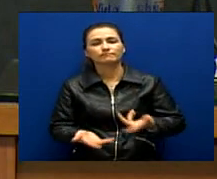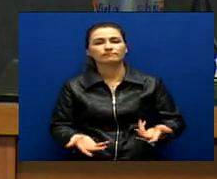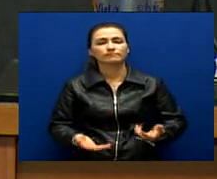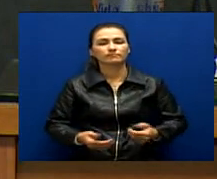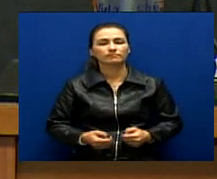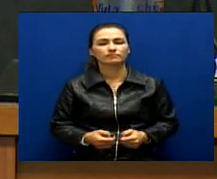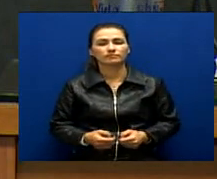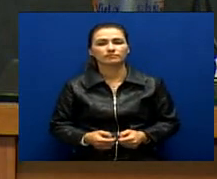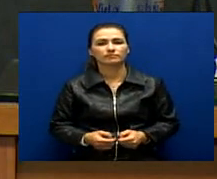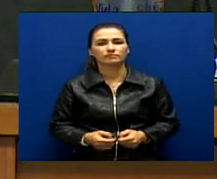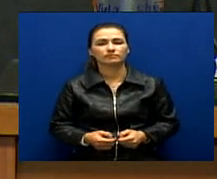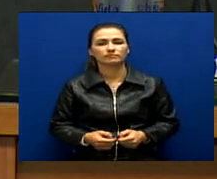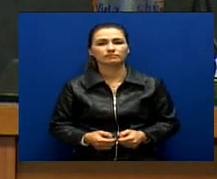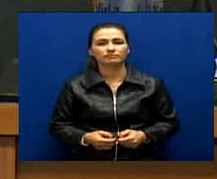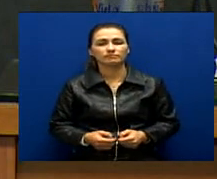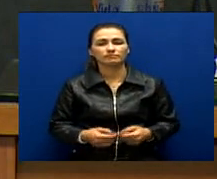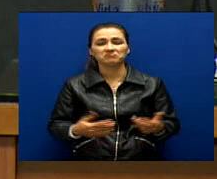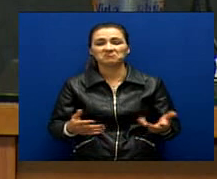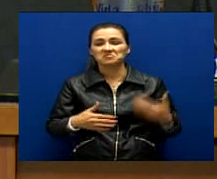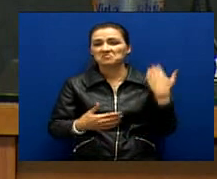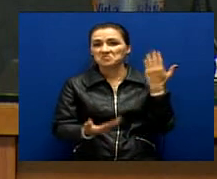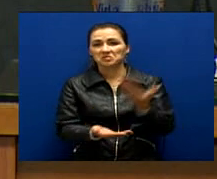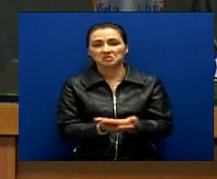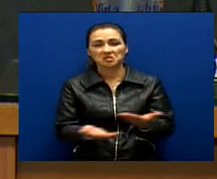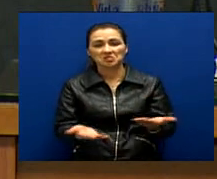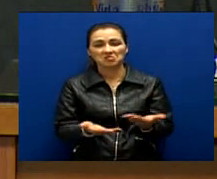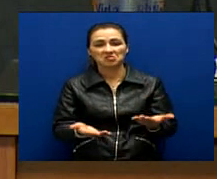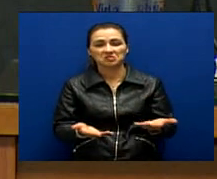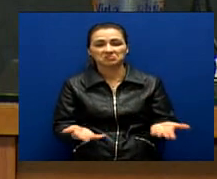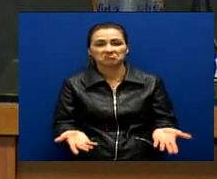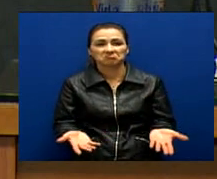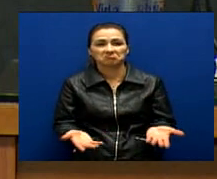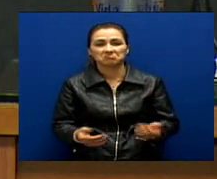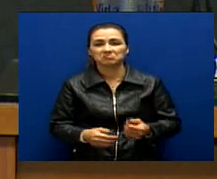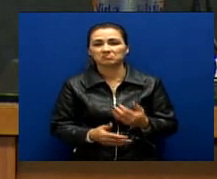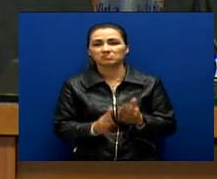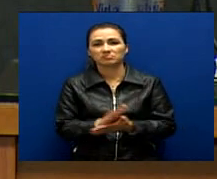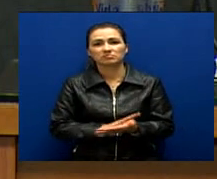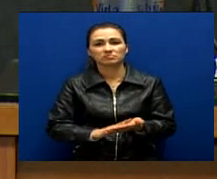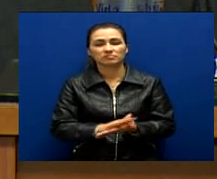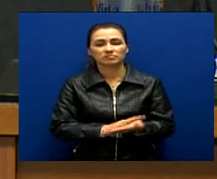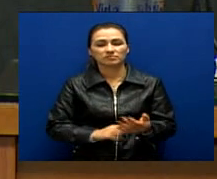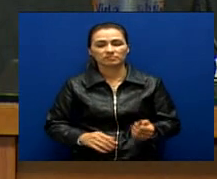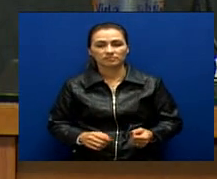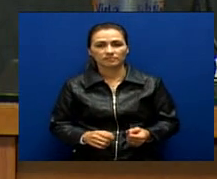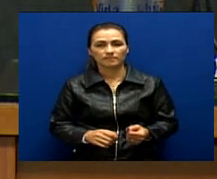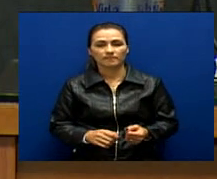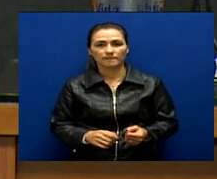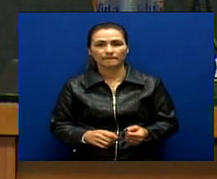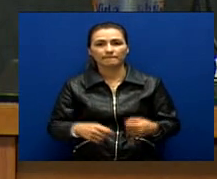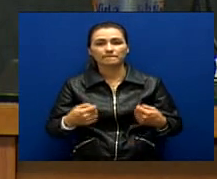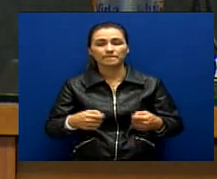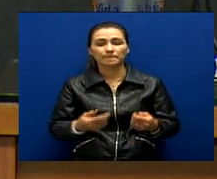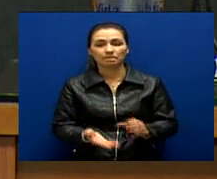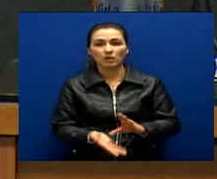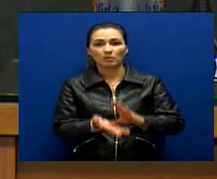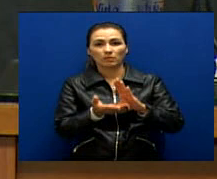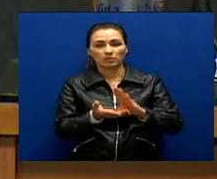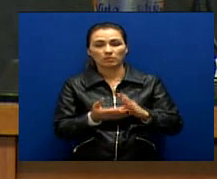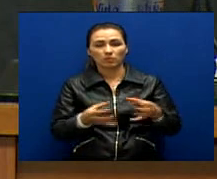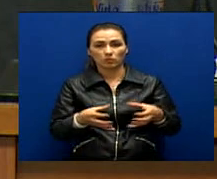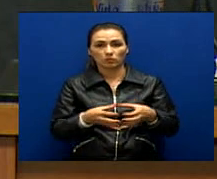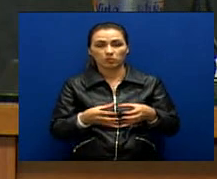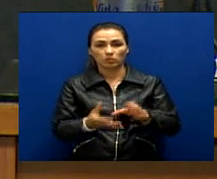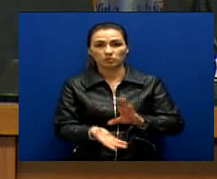então a gente que não tem nenhum conselho de política pública de política econômica a taxa de